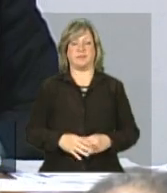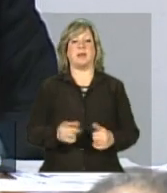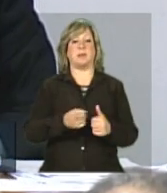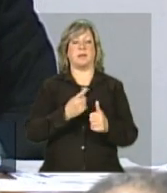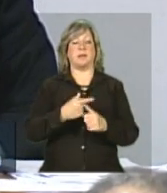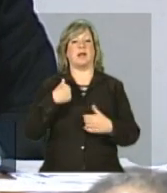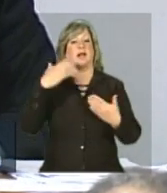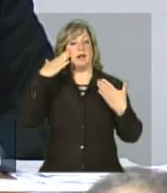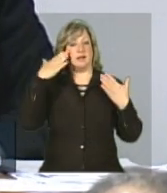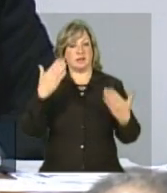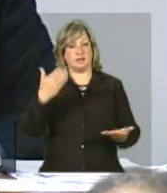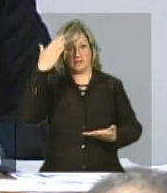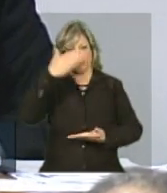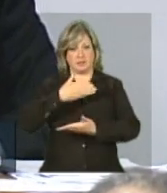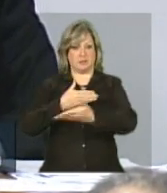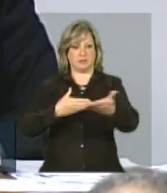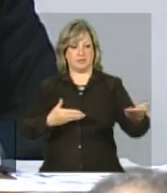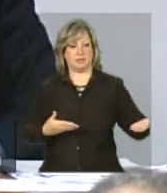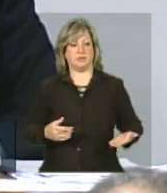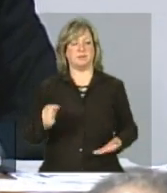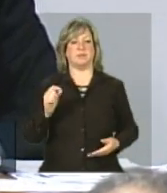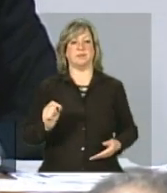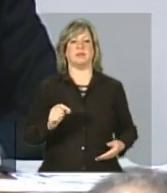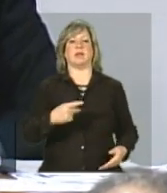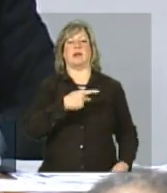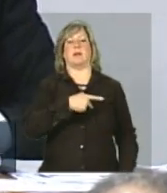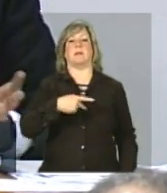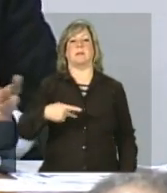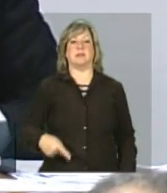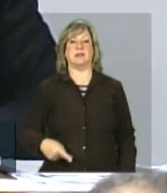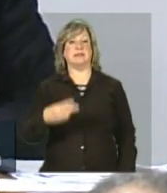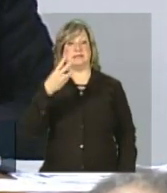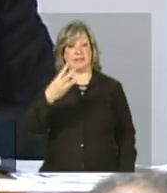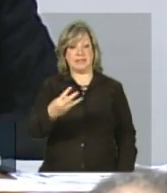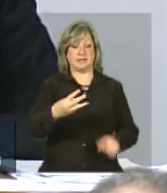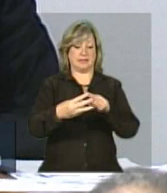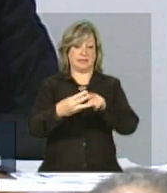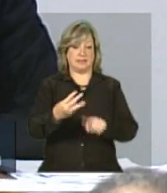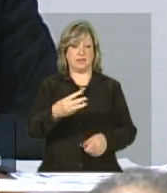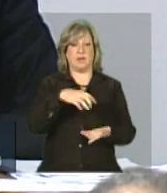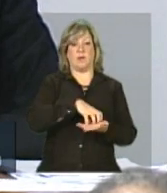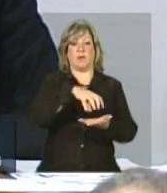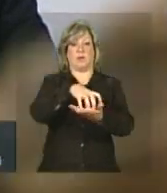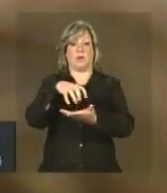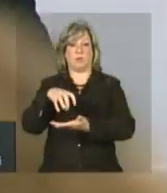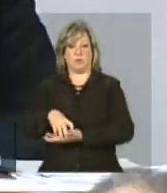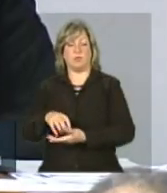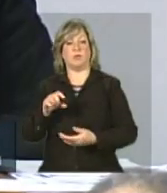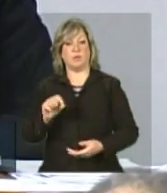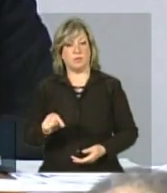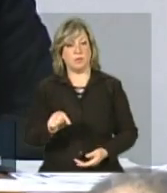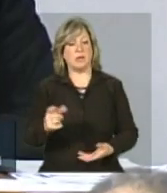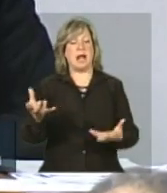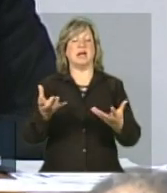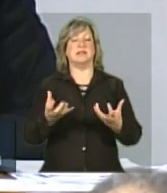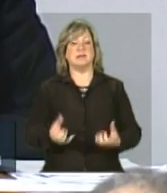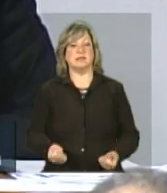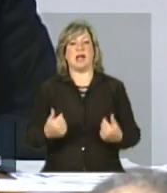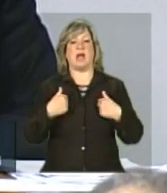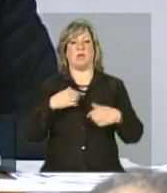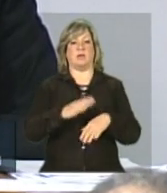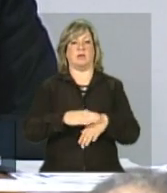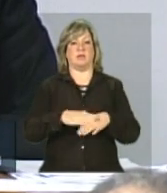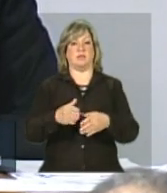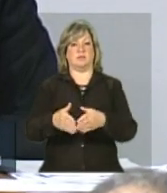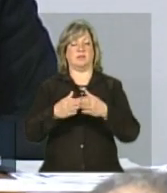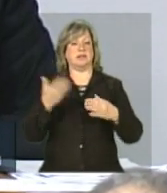um agradecimento de público ao presidente, aos três presidentes das comissões que atenderam a um apelo que fiz